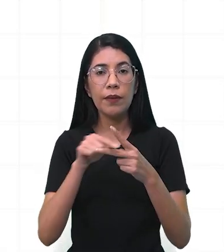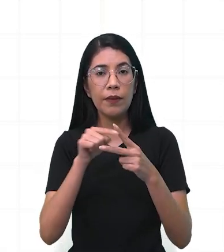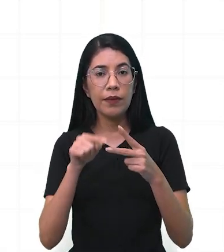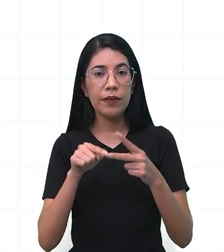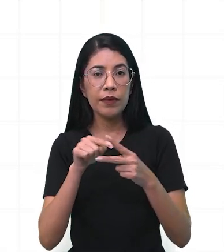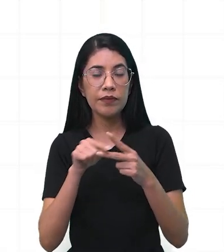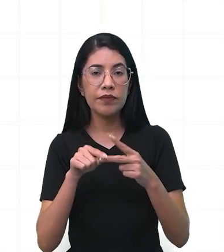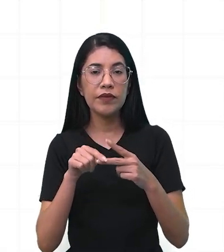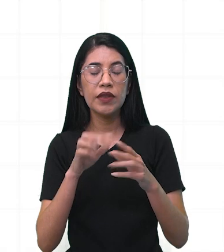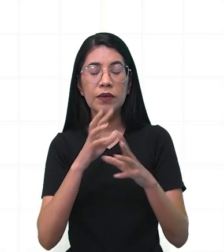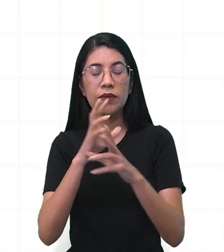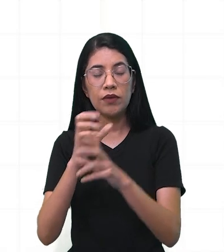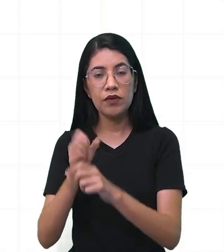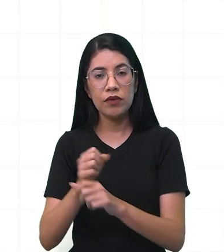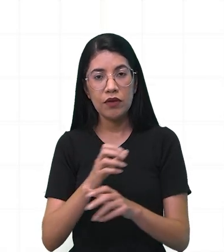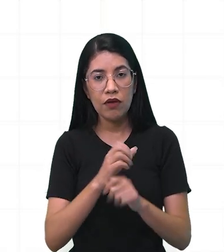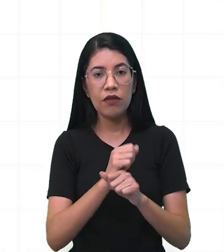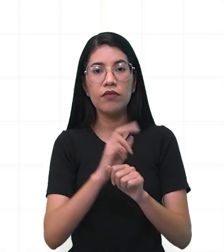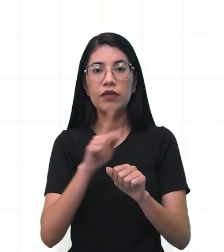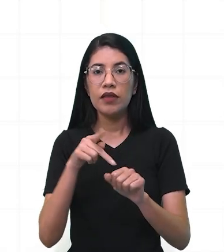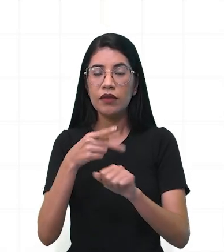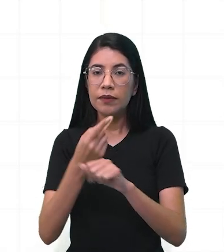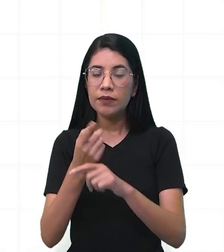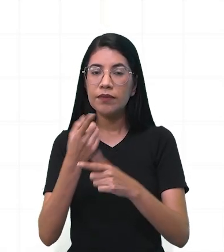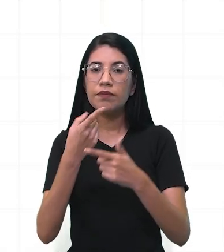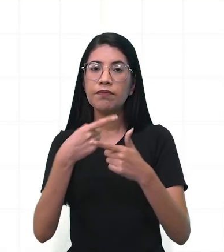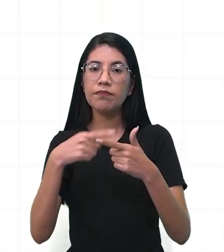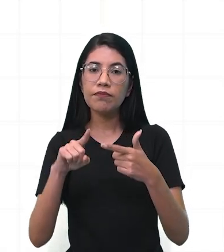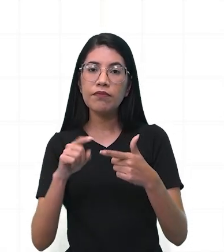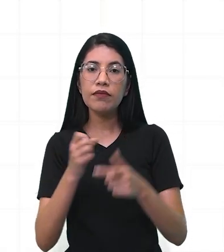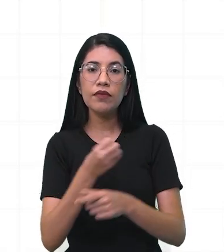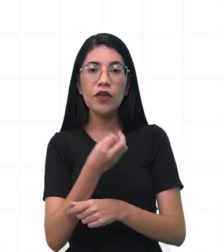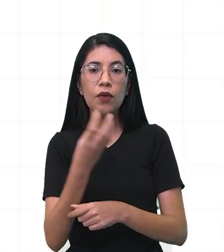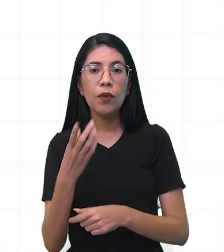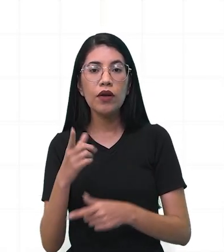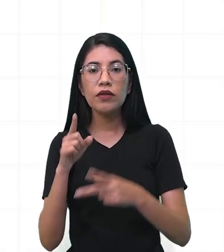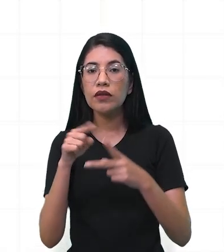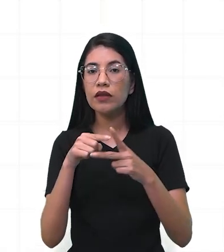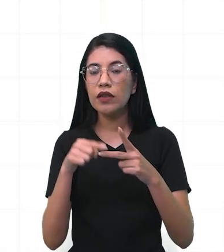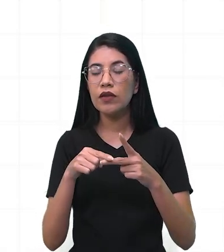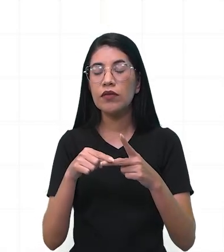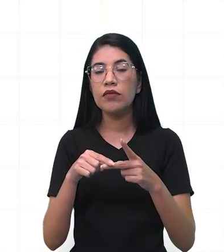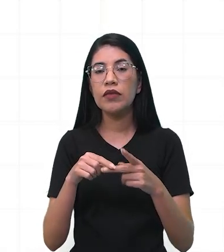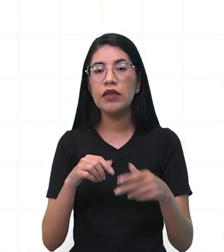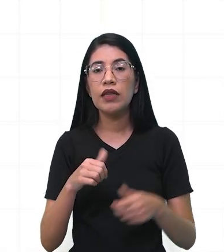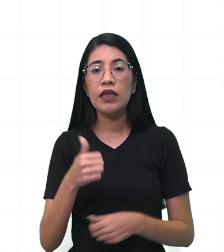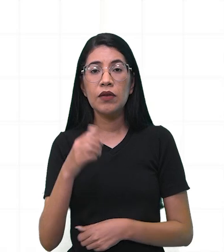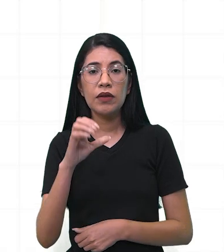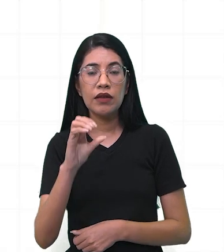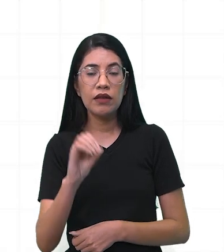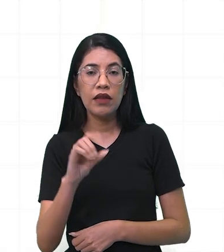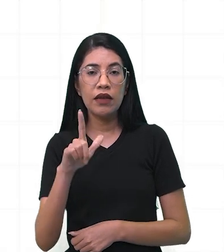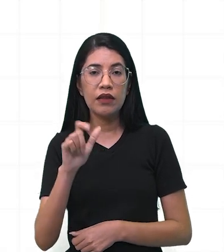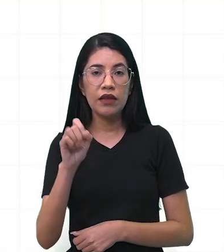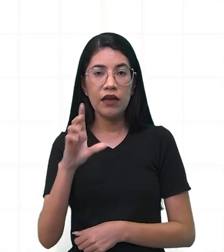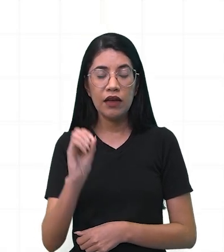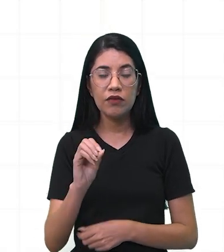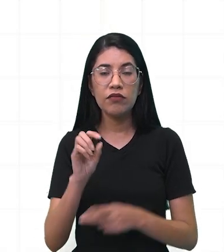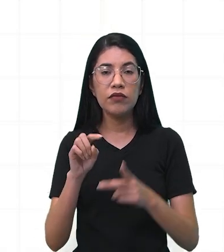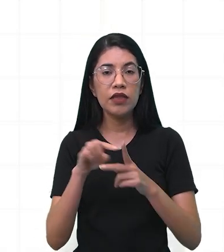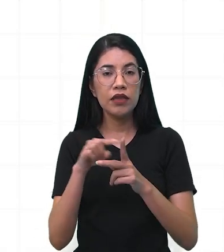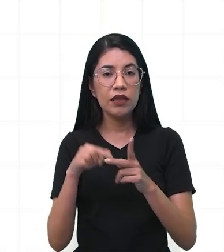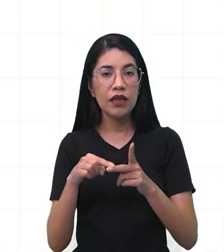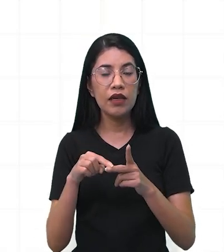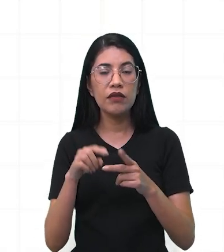eu calculo a soma e depois eu divido pela quantidade de ângulos. Se é um decágono, significa que são 10 lados e 10